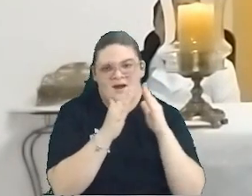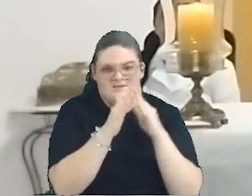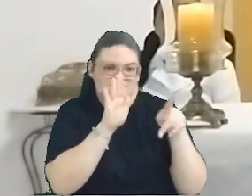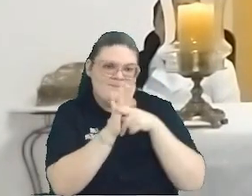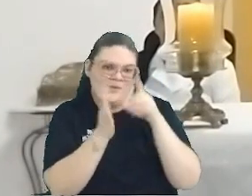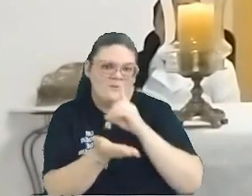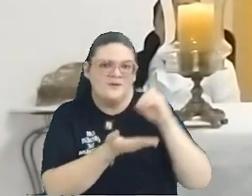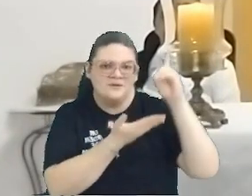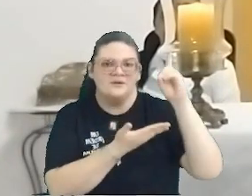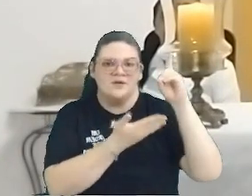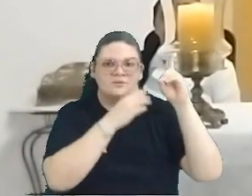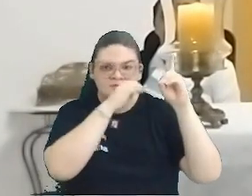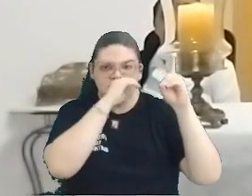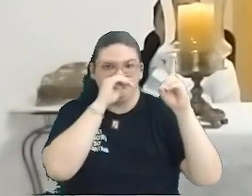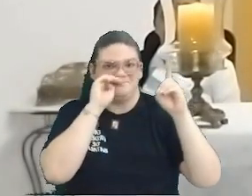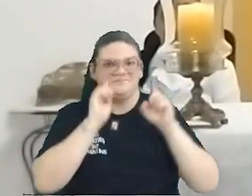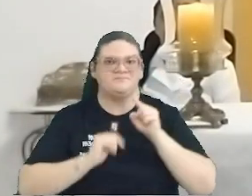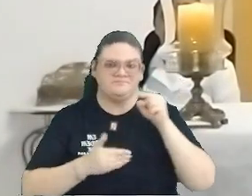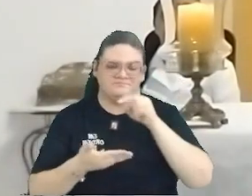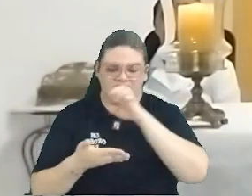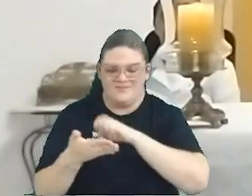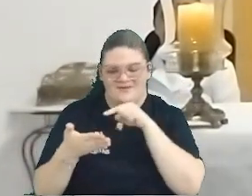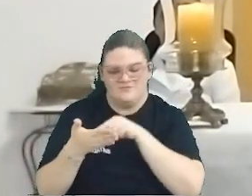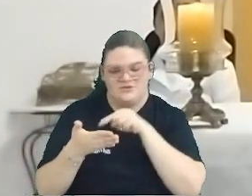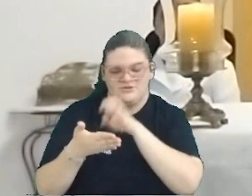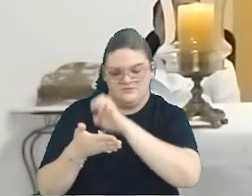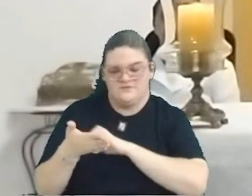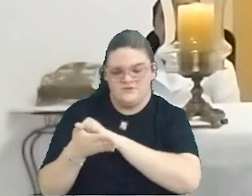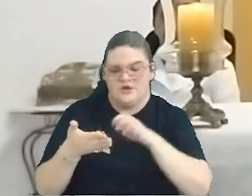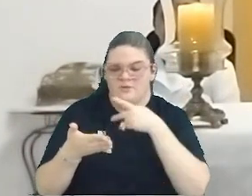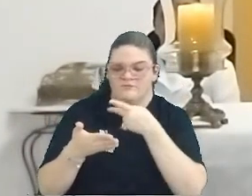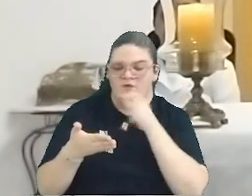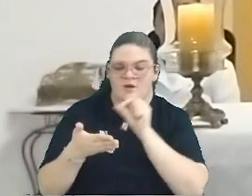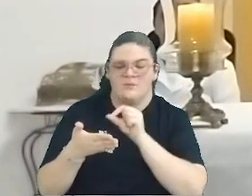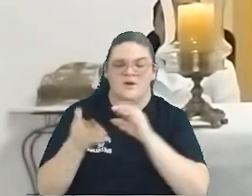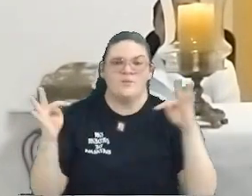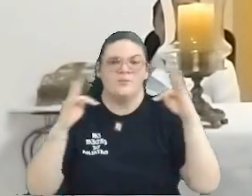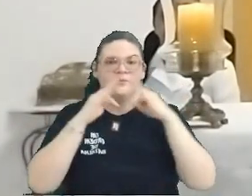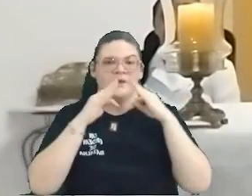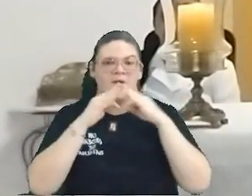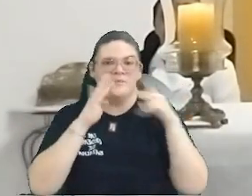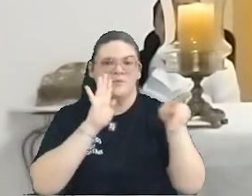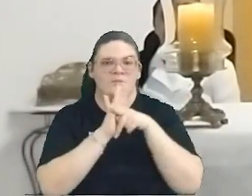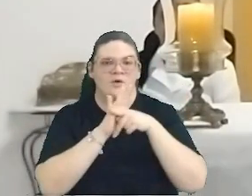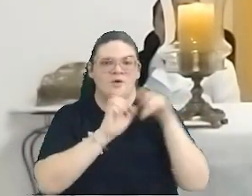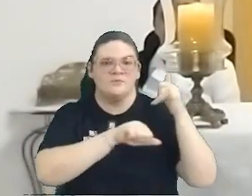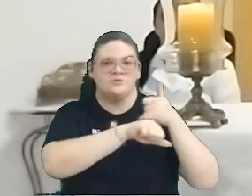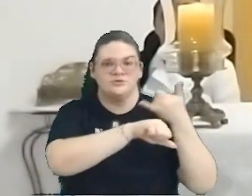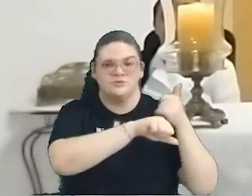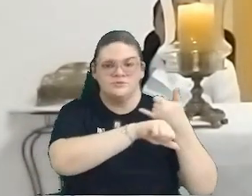como sendo o templo de Jerusalém. Pois Jesus faz esta